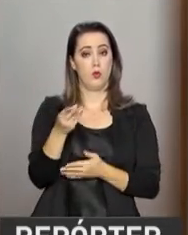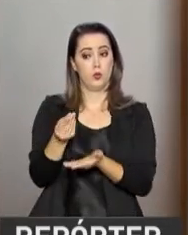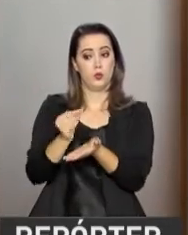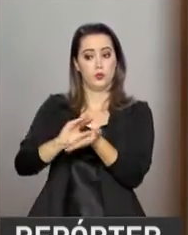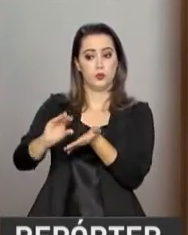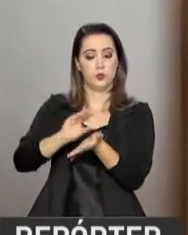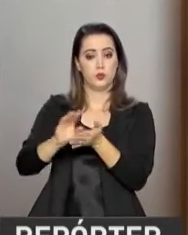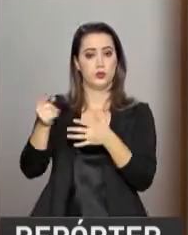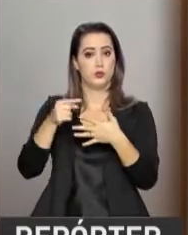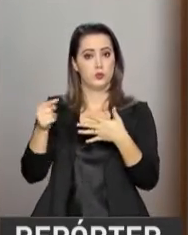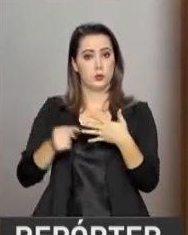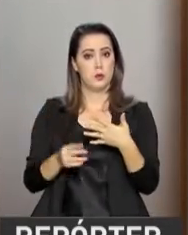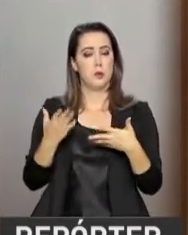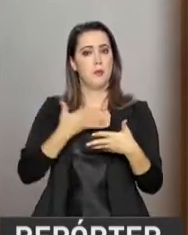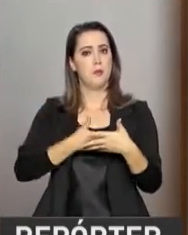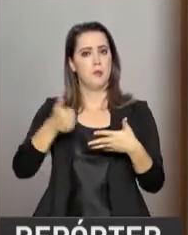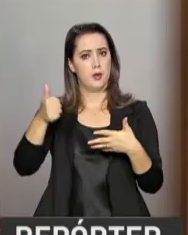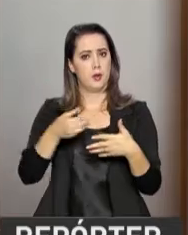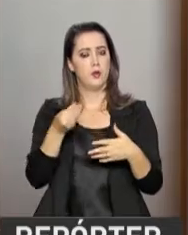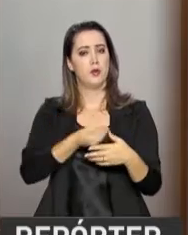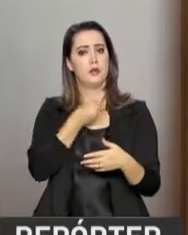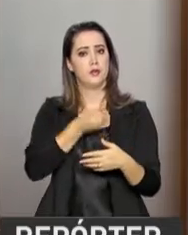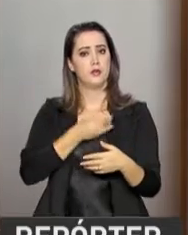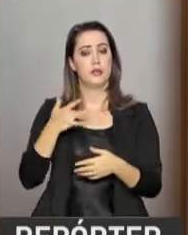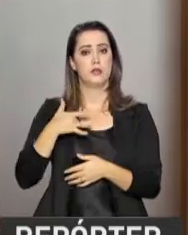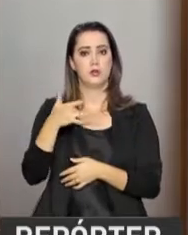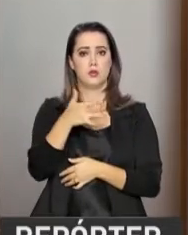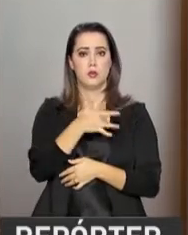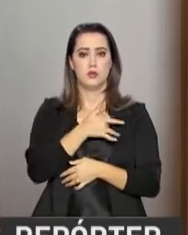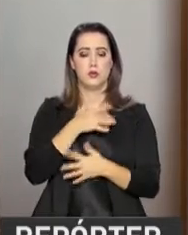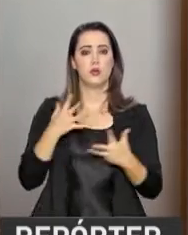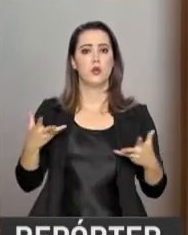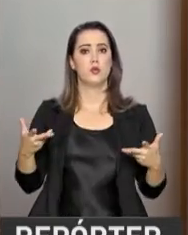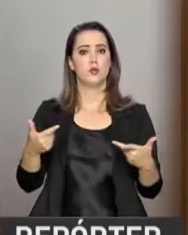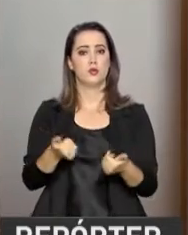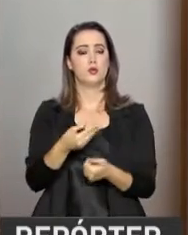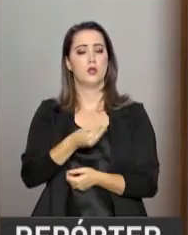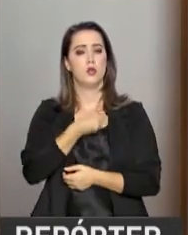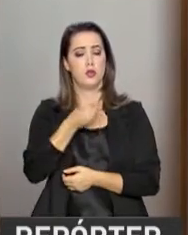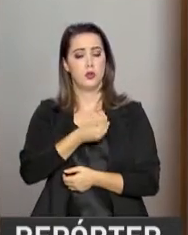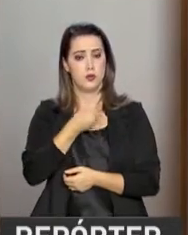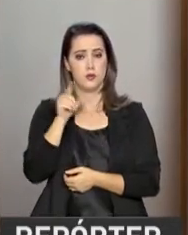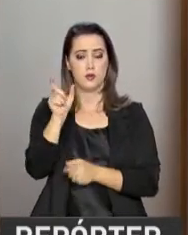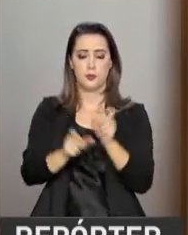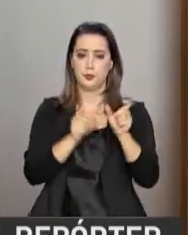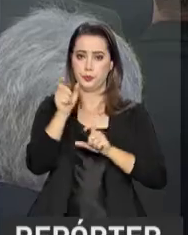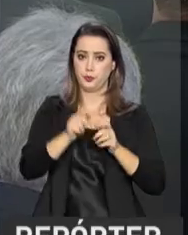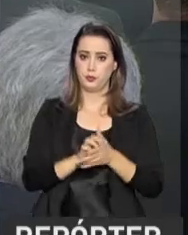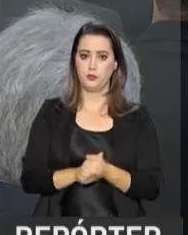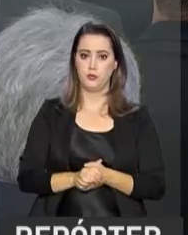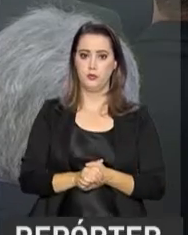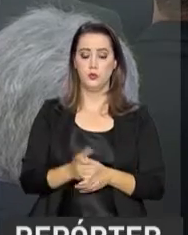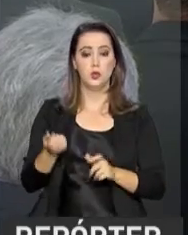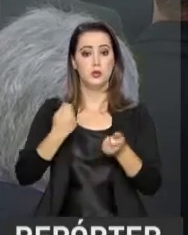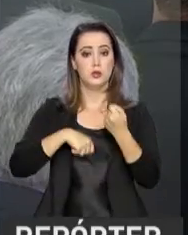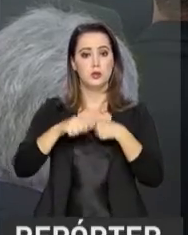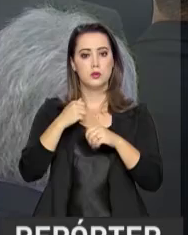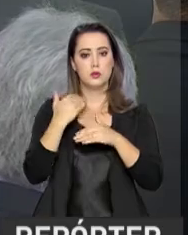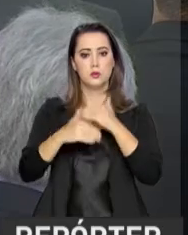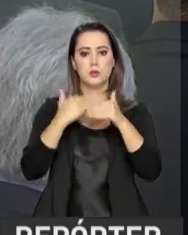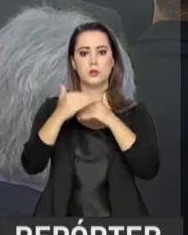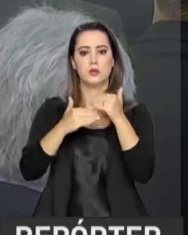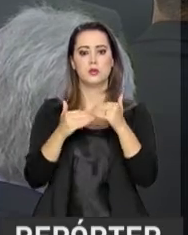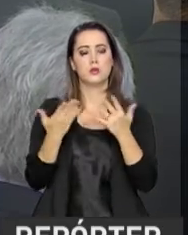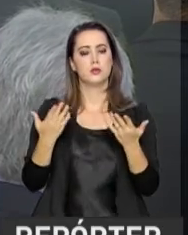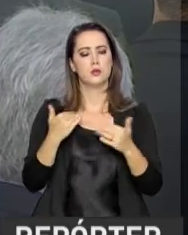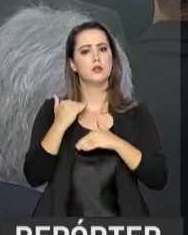medidas que acabam por melhorar as condições de saúde e de qualidade de vida da população economia crescendo a